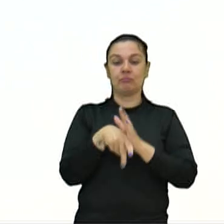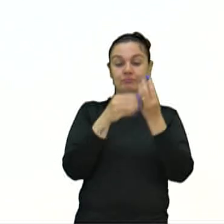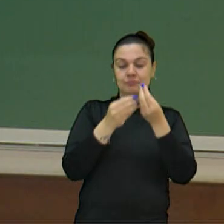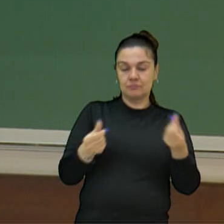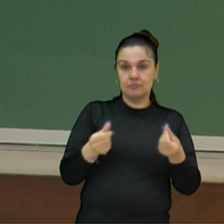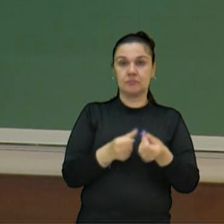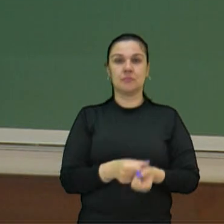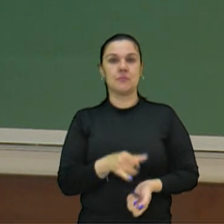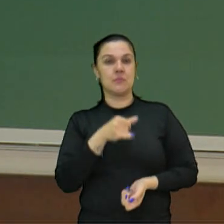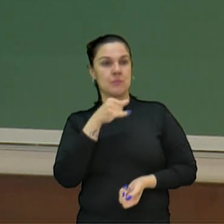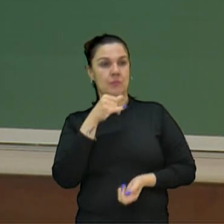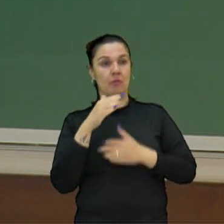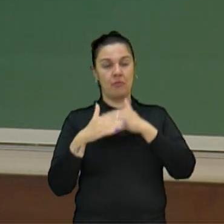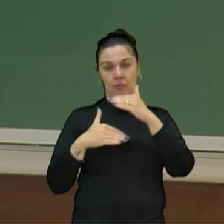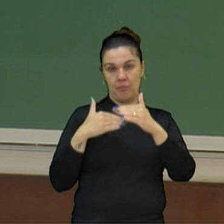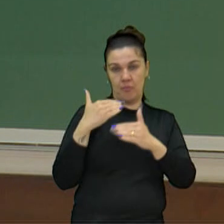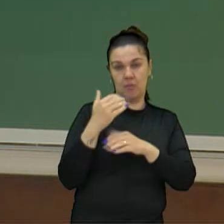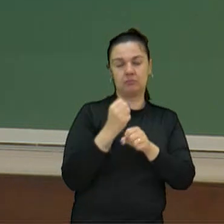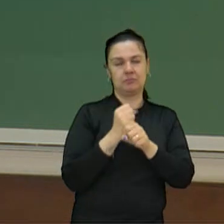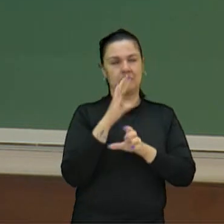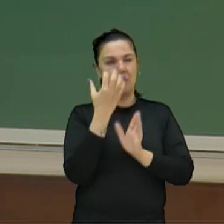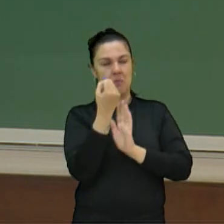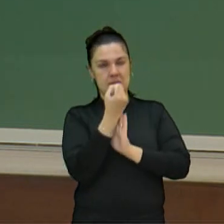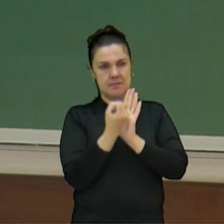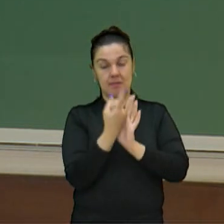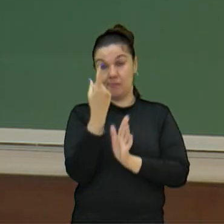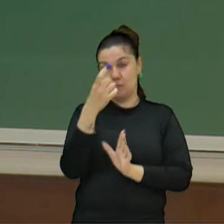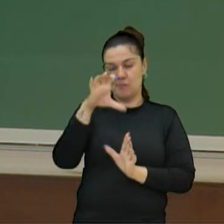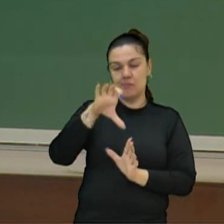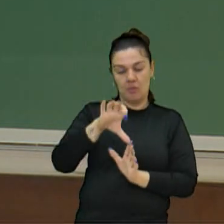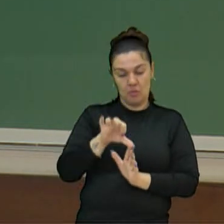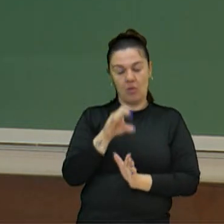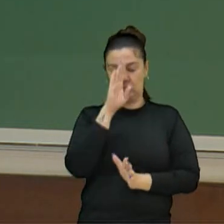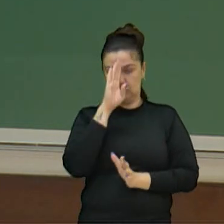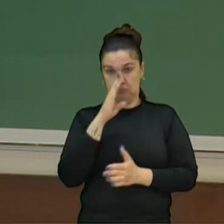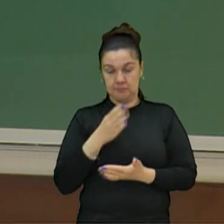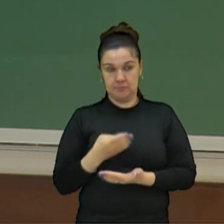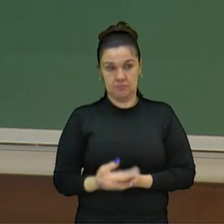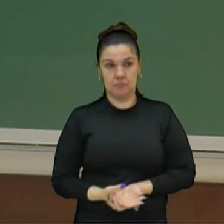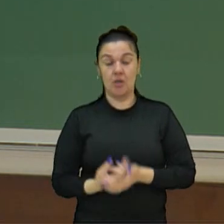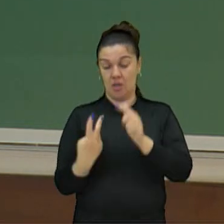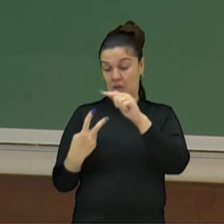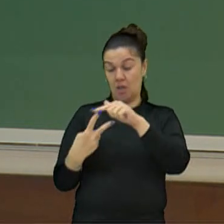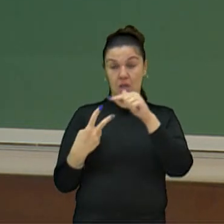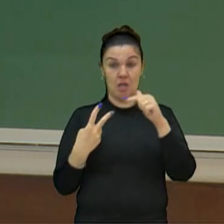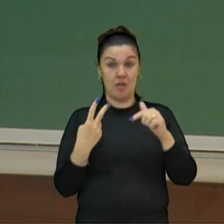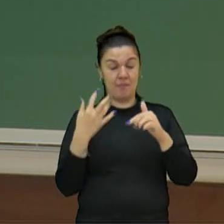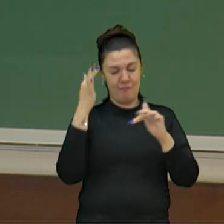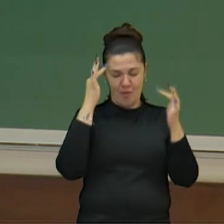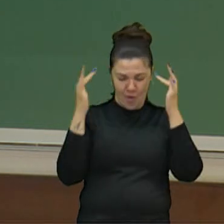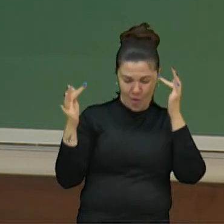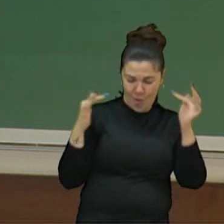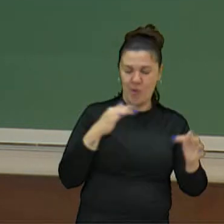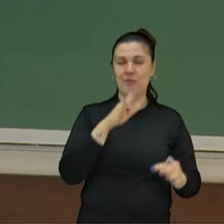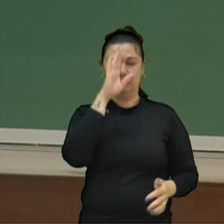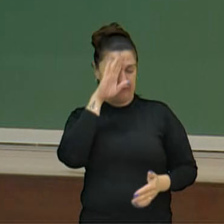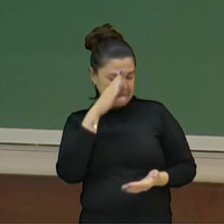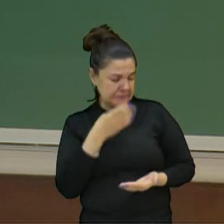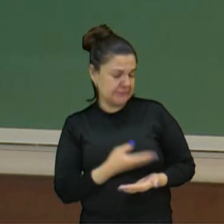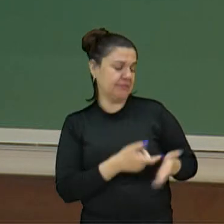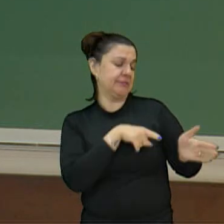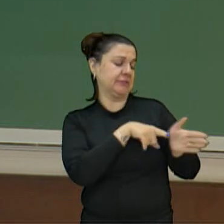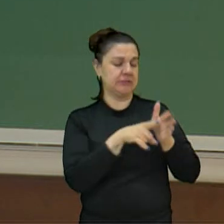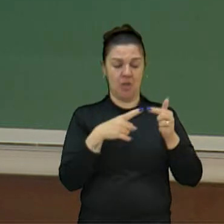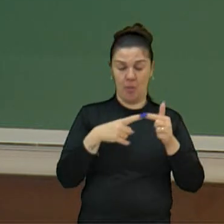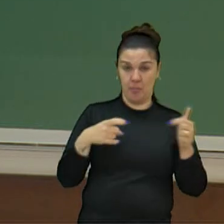né? Persistiu até também aqui meados do século XIX. A gente tem filósofos, cientistas importantes que defendiam essa teoria,